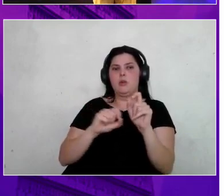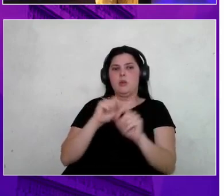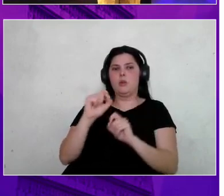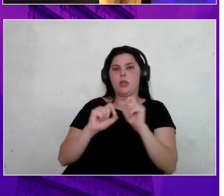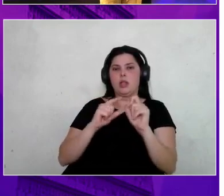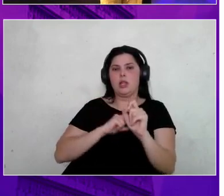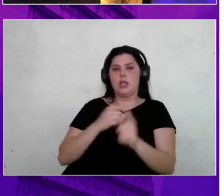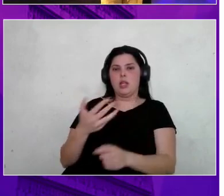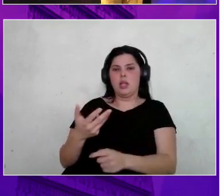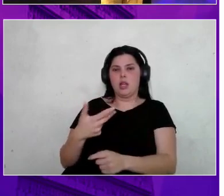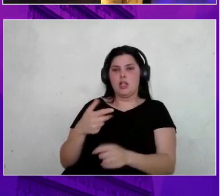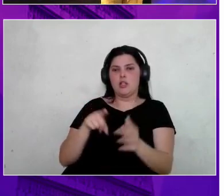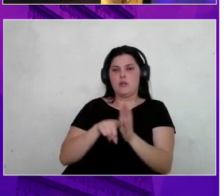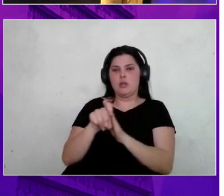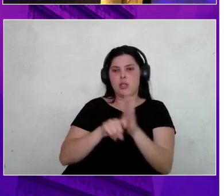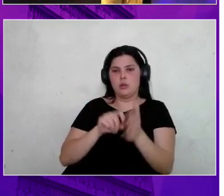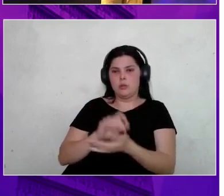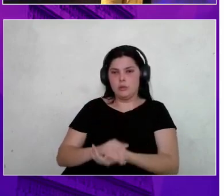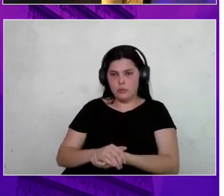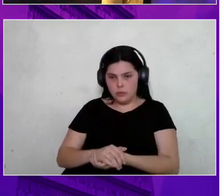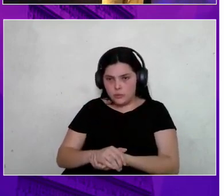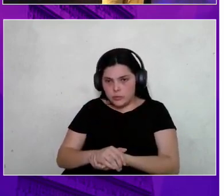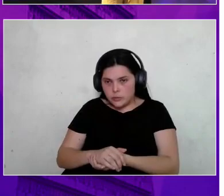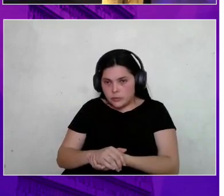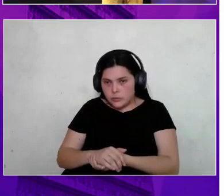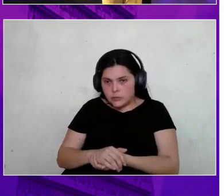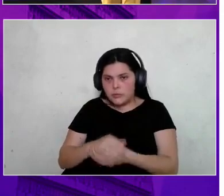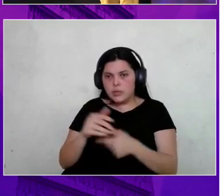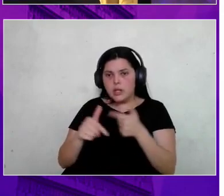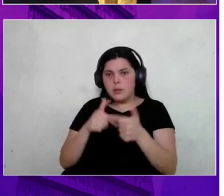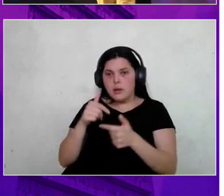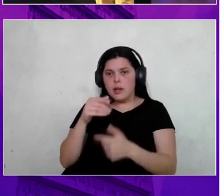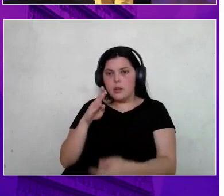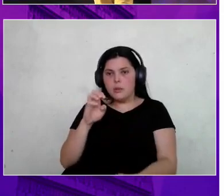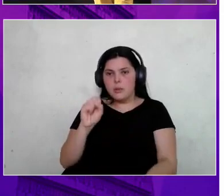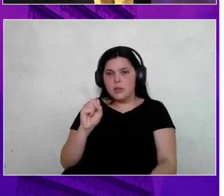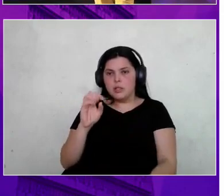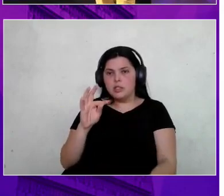né, com o Service Bus Trigger.